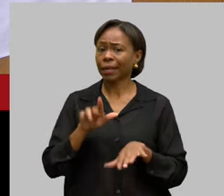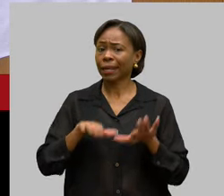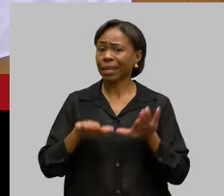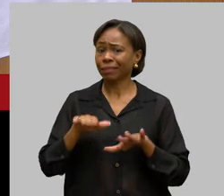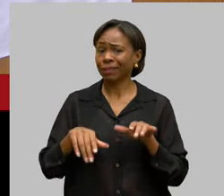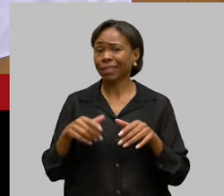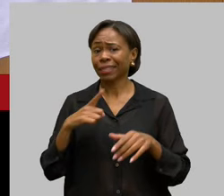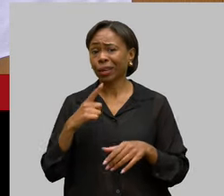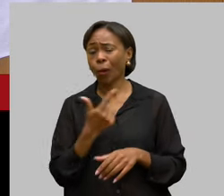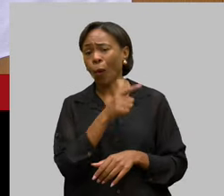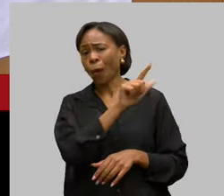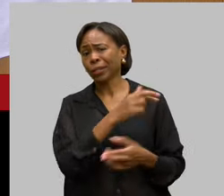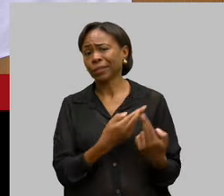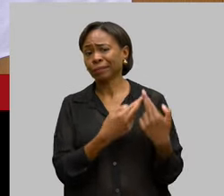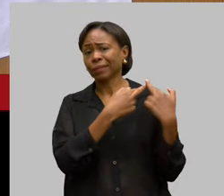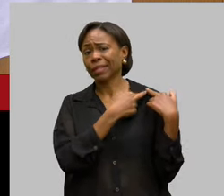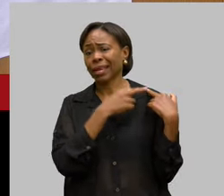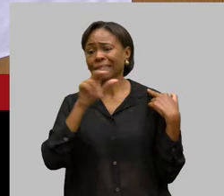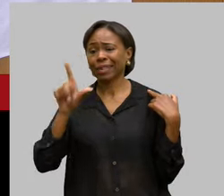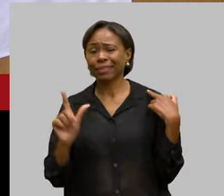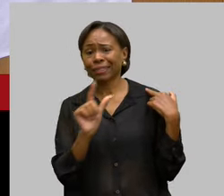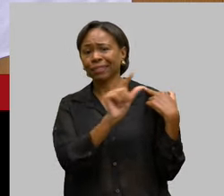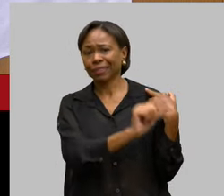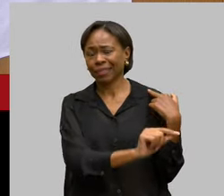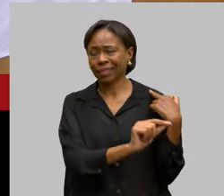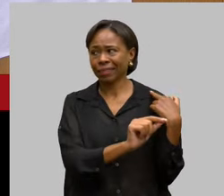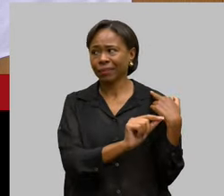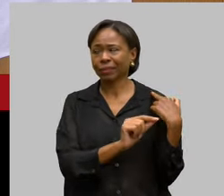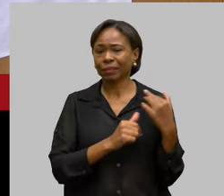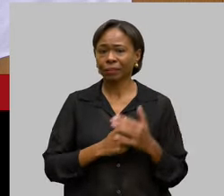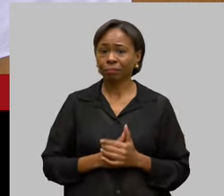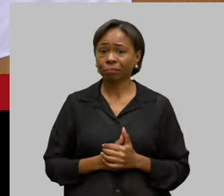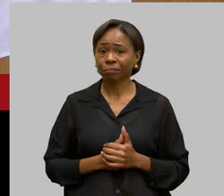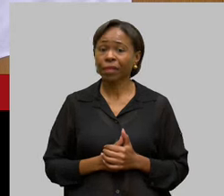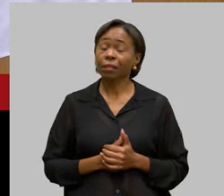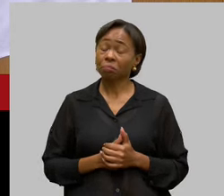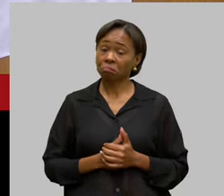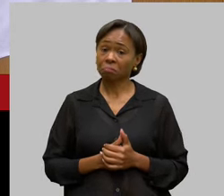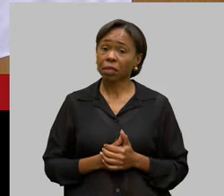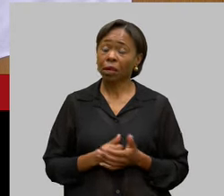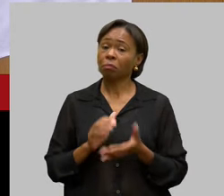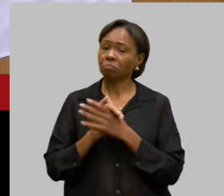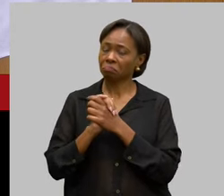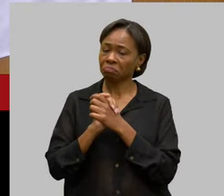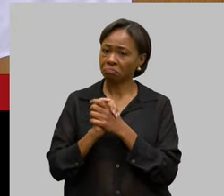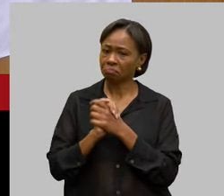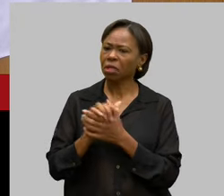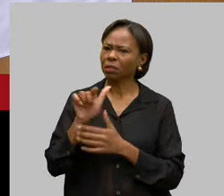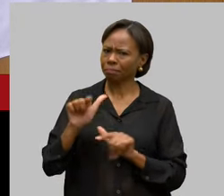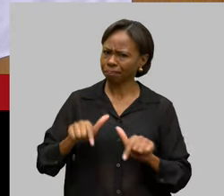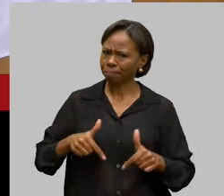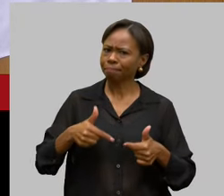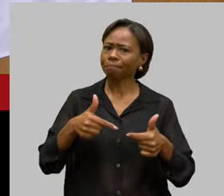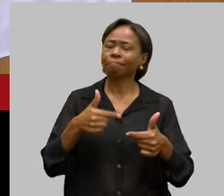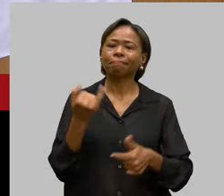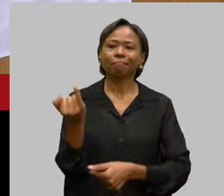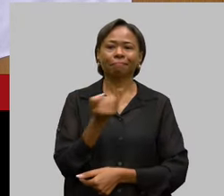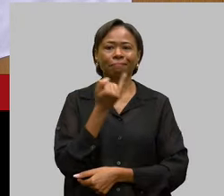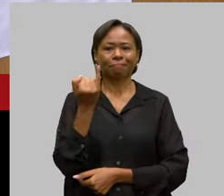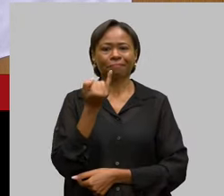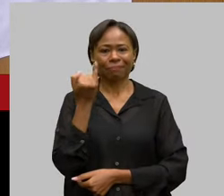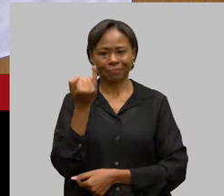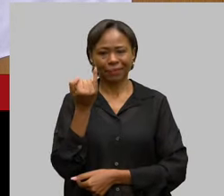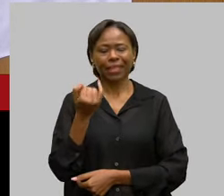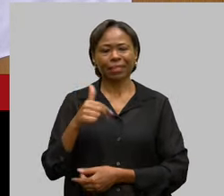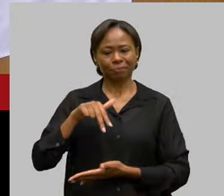e e a gente não consegue que a pessoa fique o tempo todo então a minha homenagem sua dedicação porque isso é muito importante que o